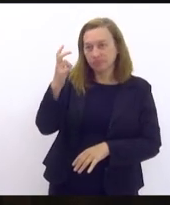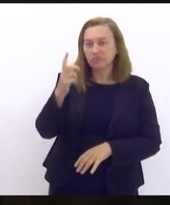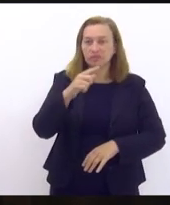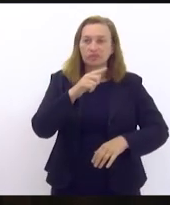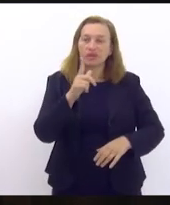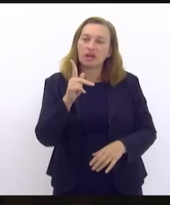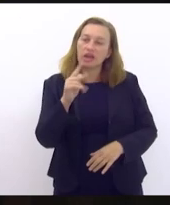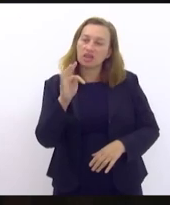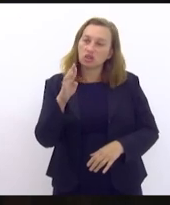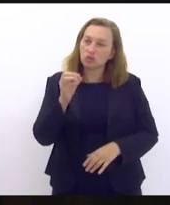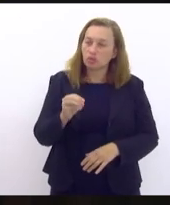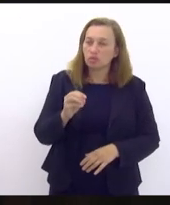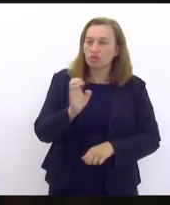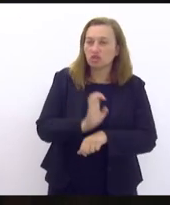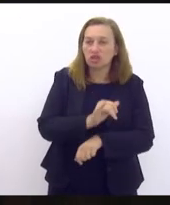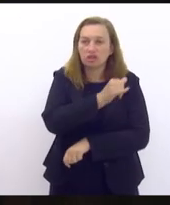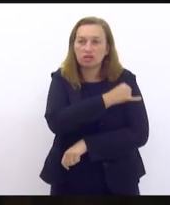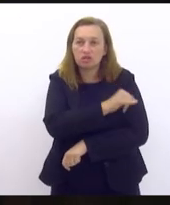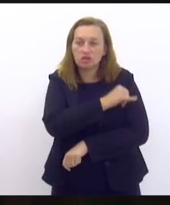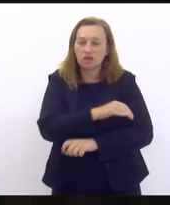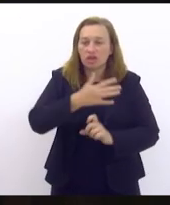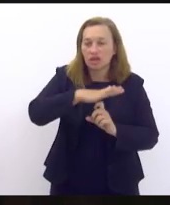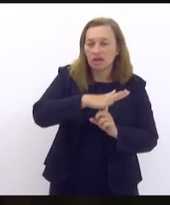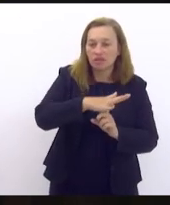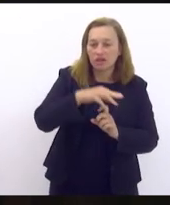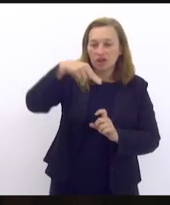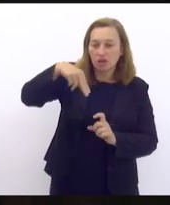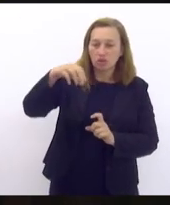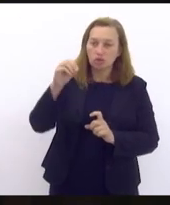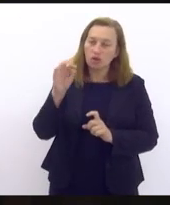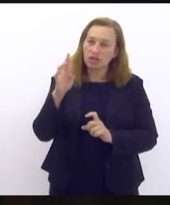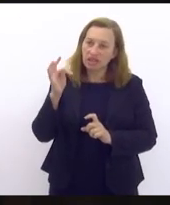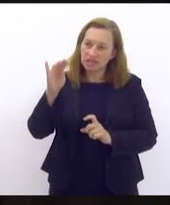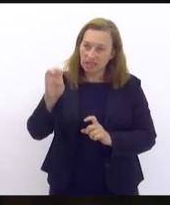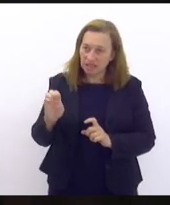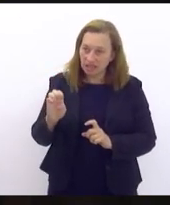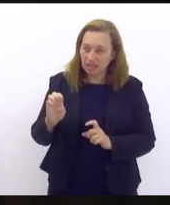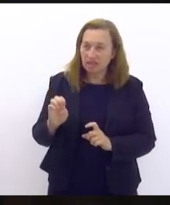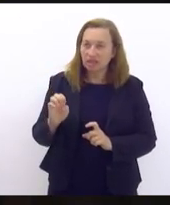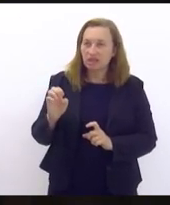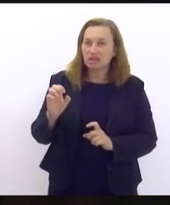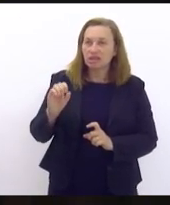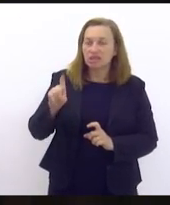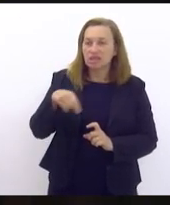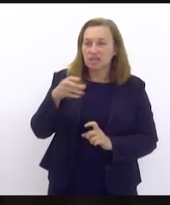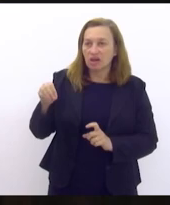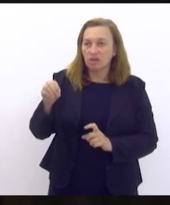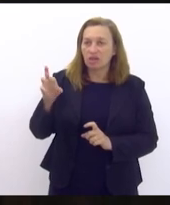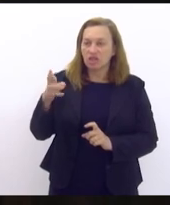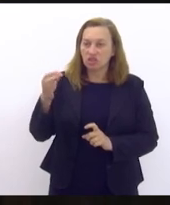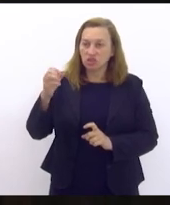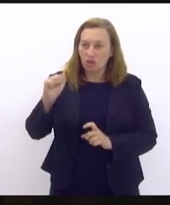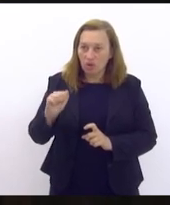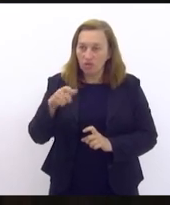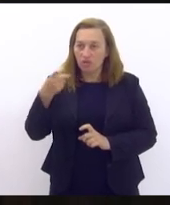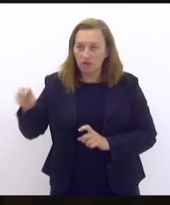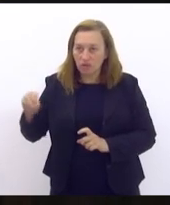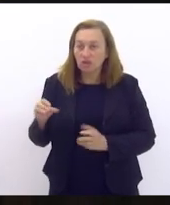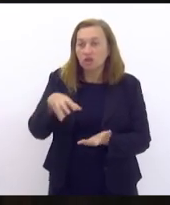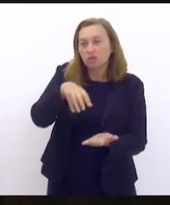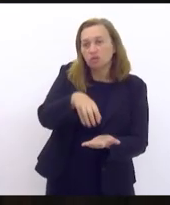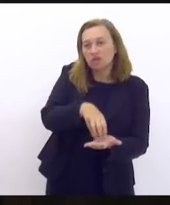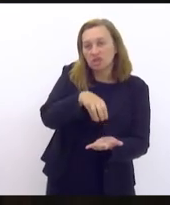gastronômico do Estado do Rio de Janeiro a Feira Nordestina de São Cristóvão. localizada no